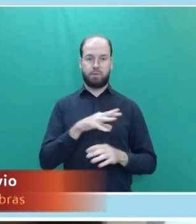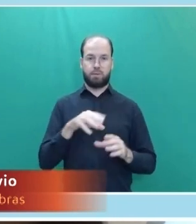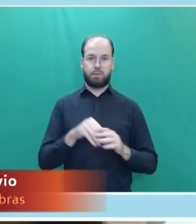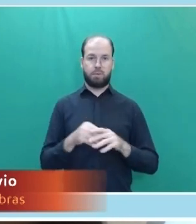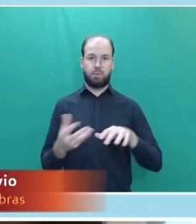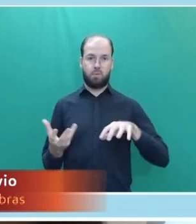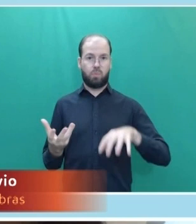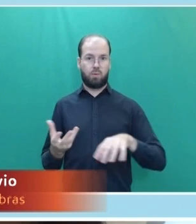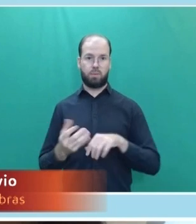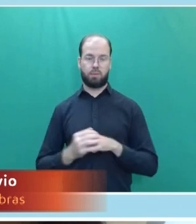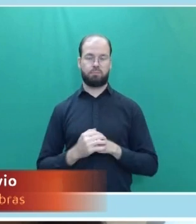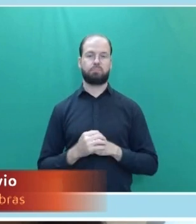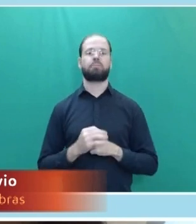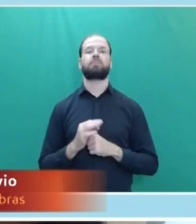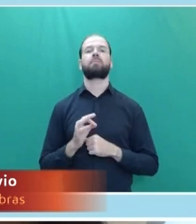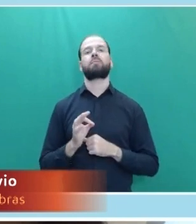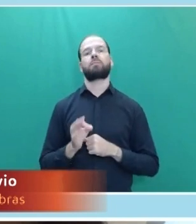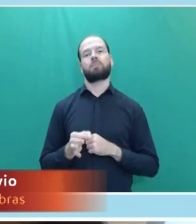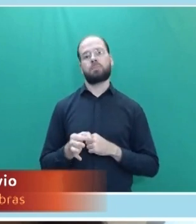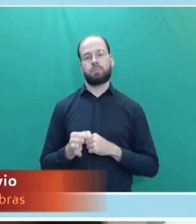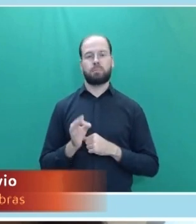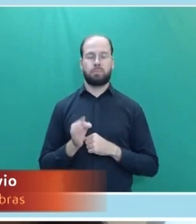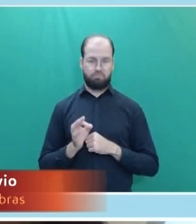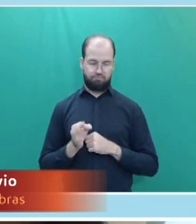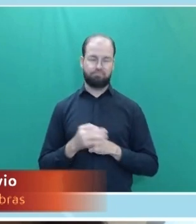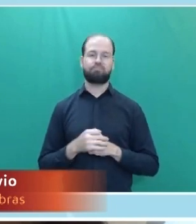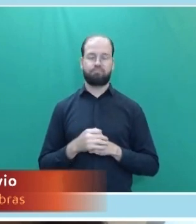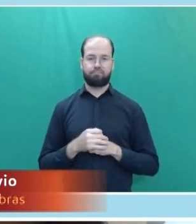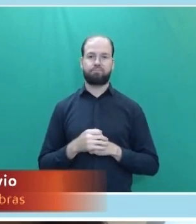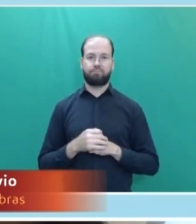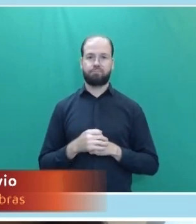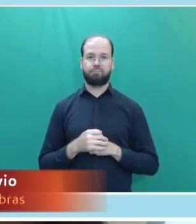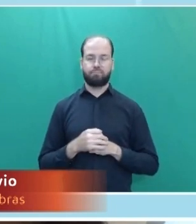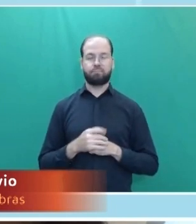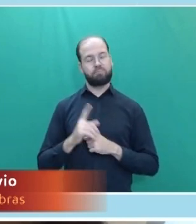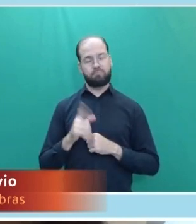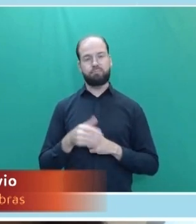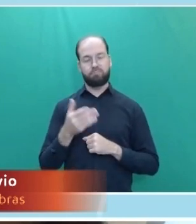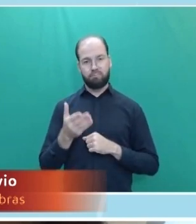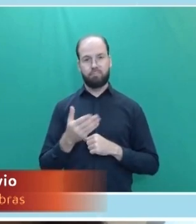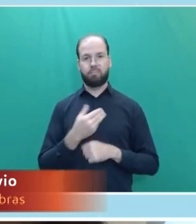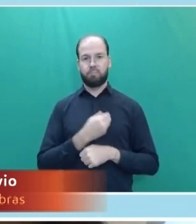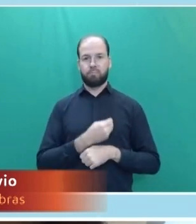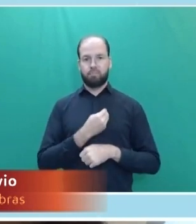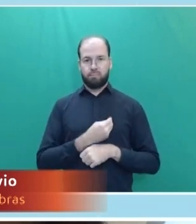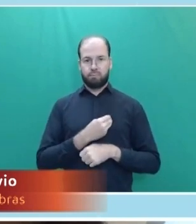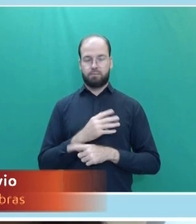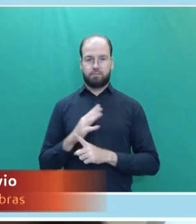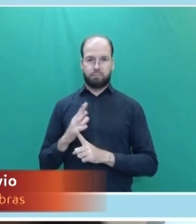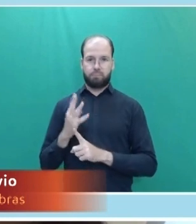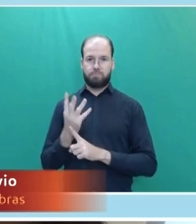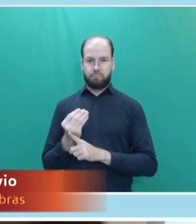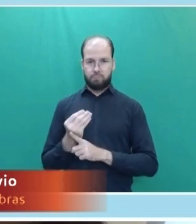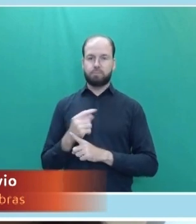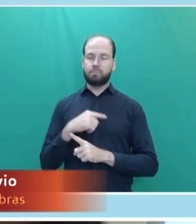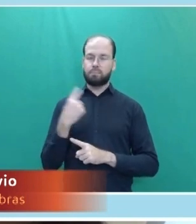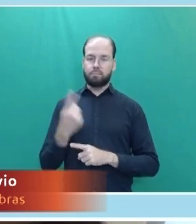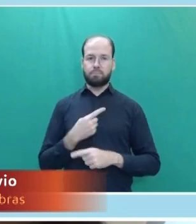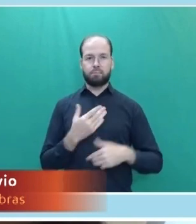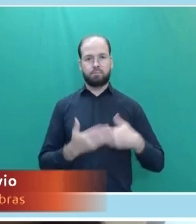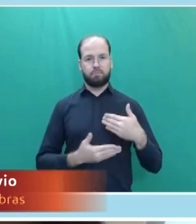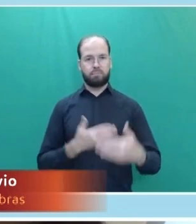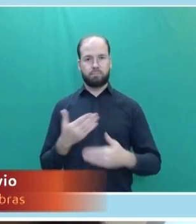congresso. Exatamente. Então, o quanto que é isso, né? A vida e a arte ali, a gente criando